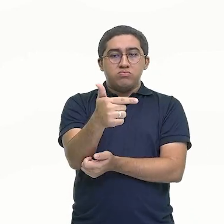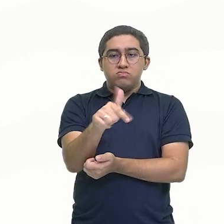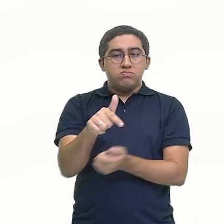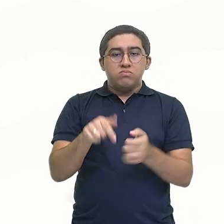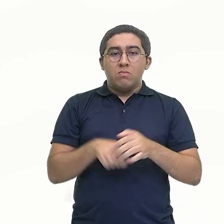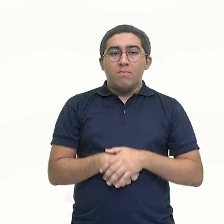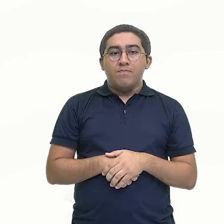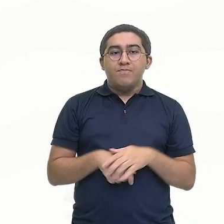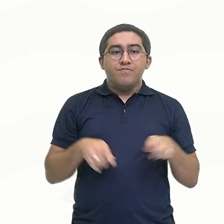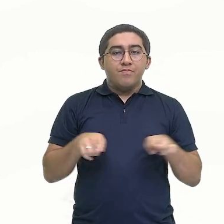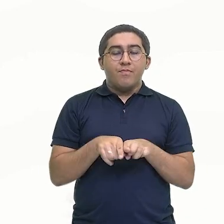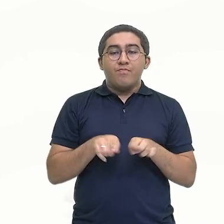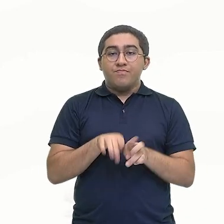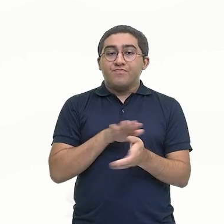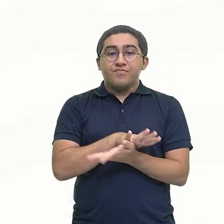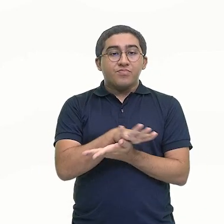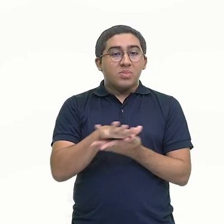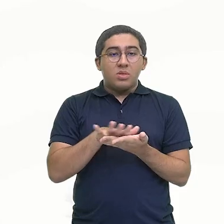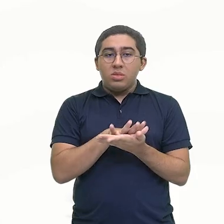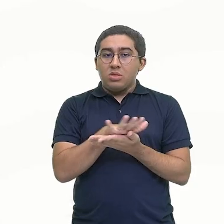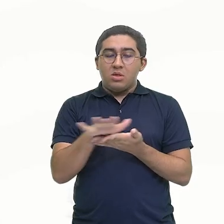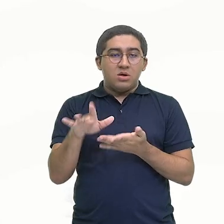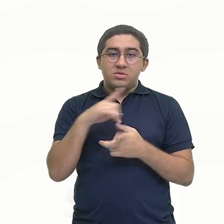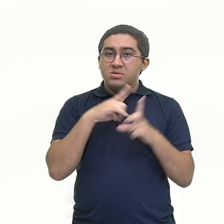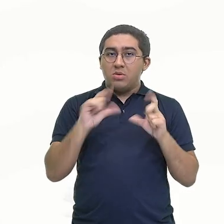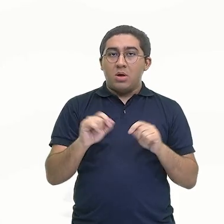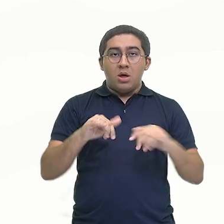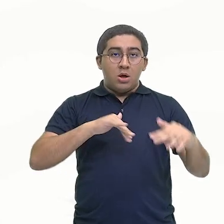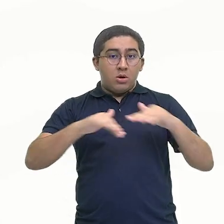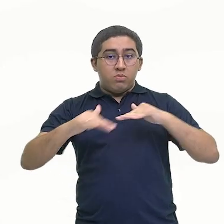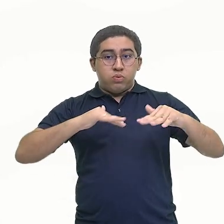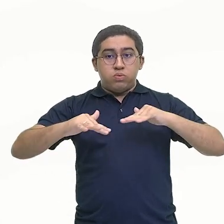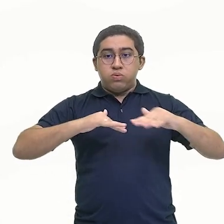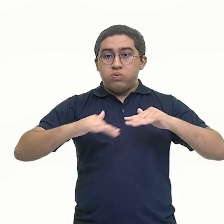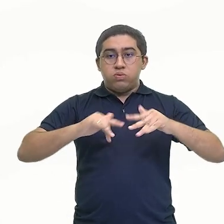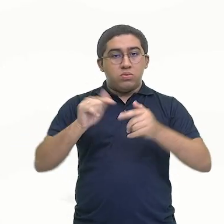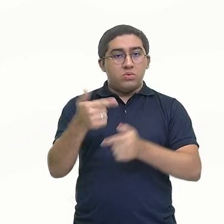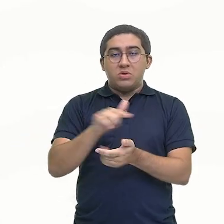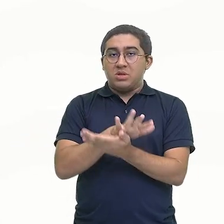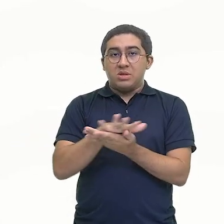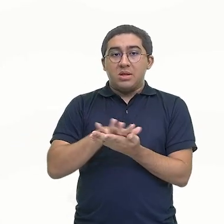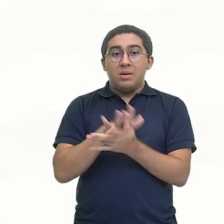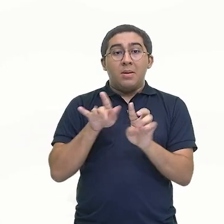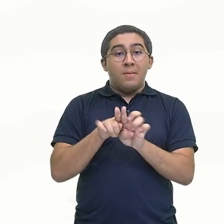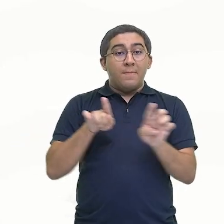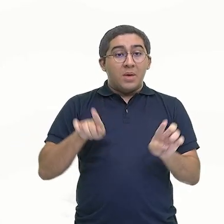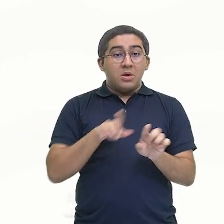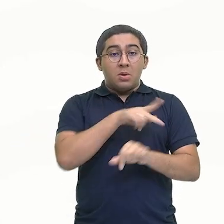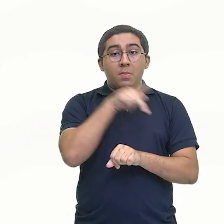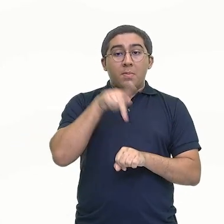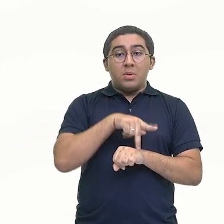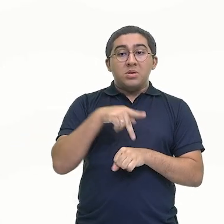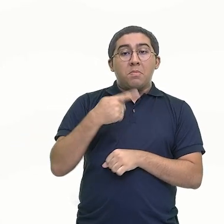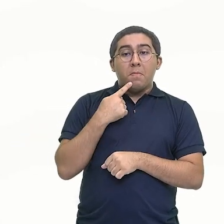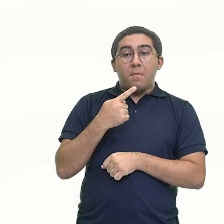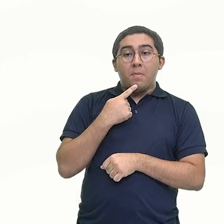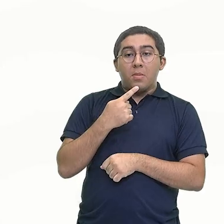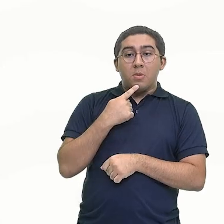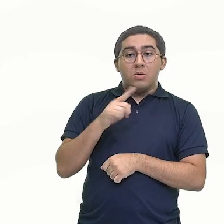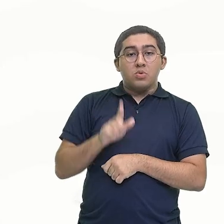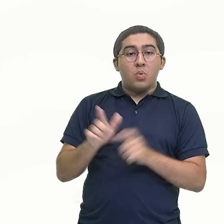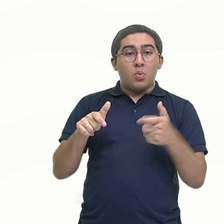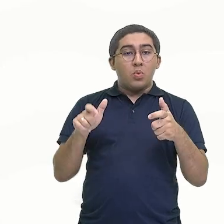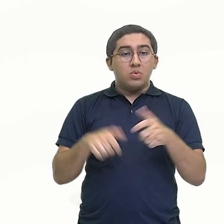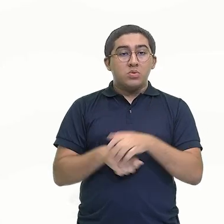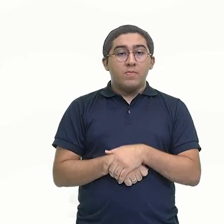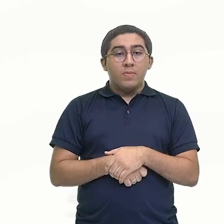presença de terremotos de grande magnitude, mas em compensação, os países vizinhos nossos aqui, ó, próximos da placa